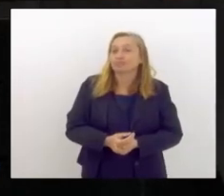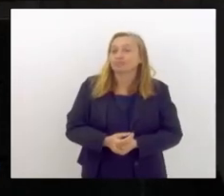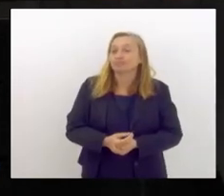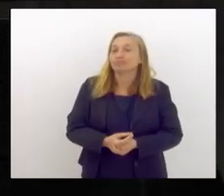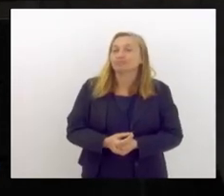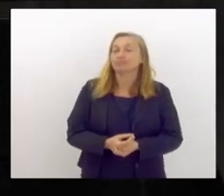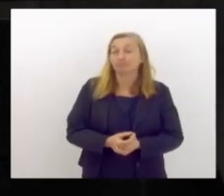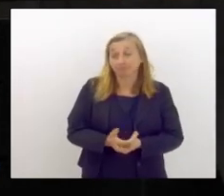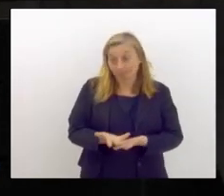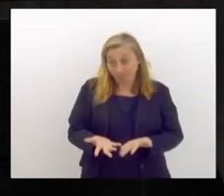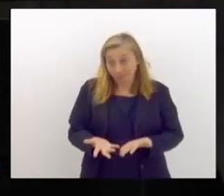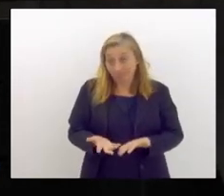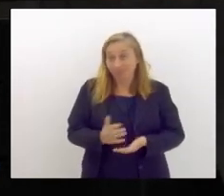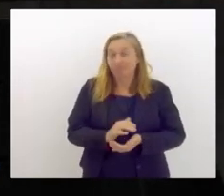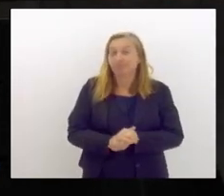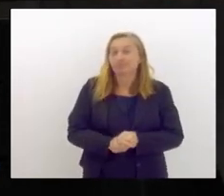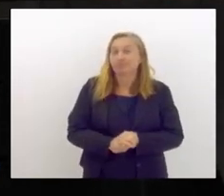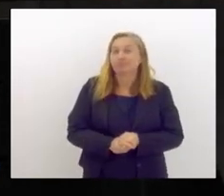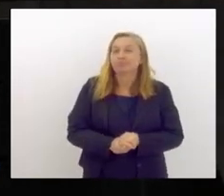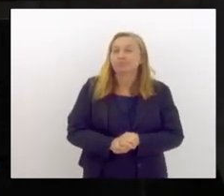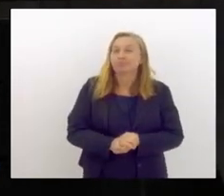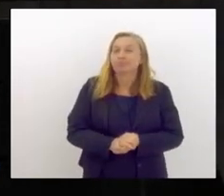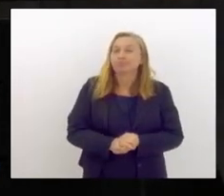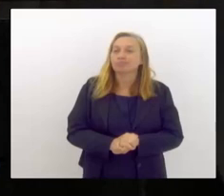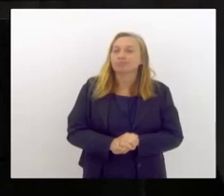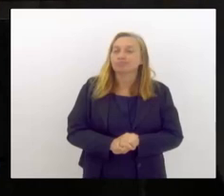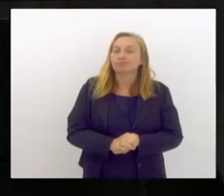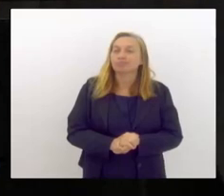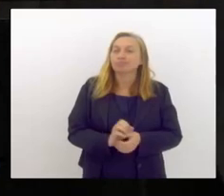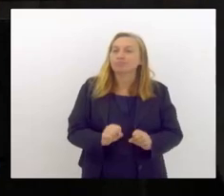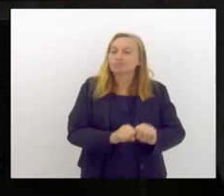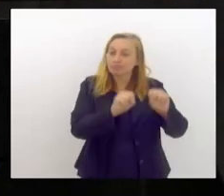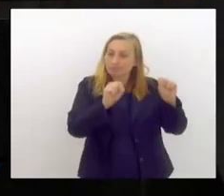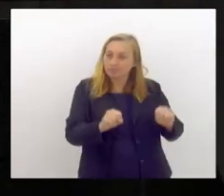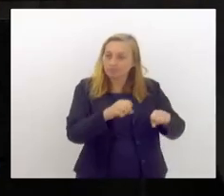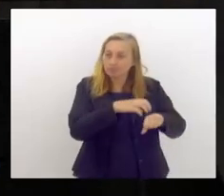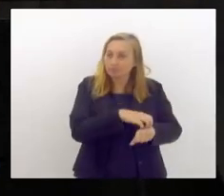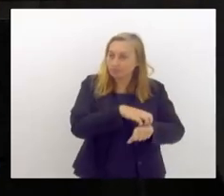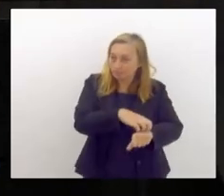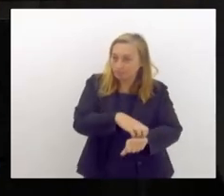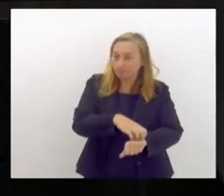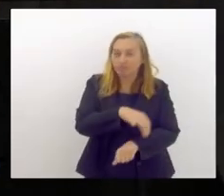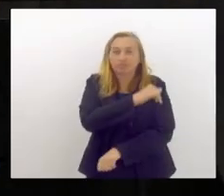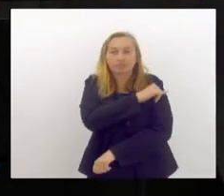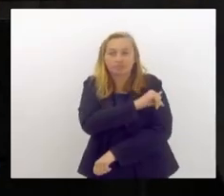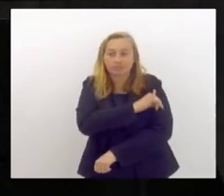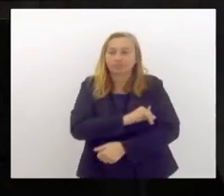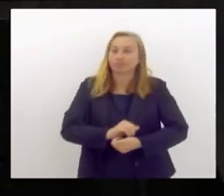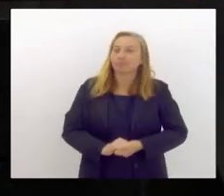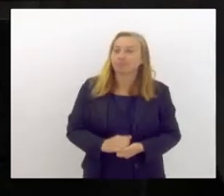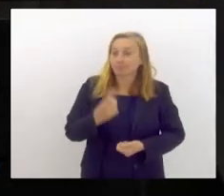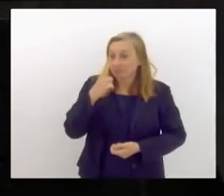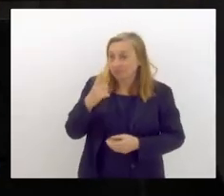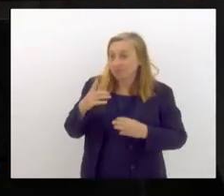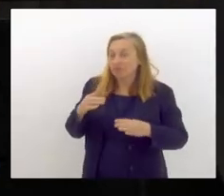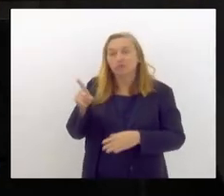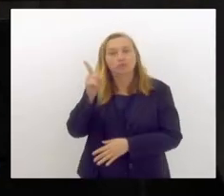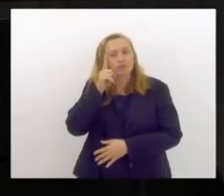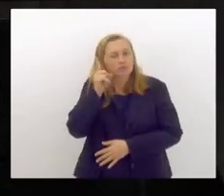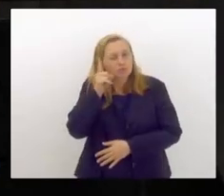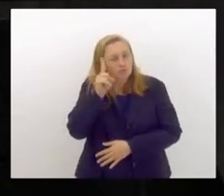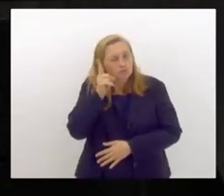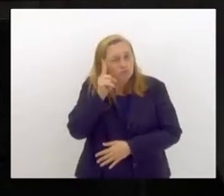desejado. Seja com colapso no sistema de transporte do Rio de Janeiro, a gente vê todos os